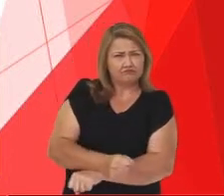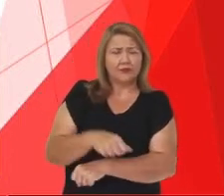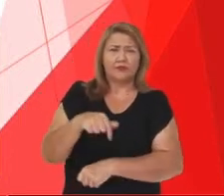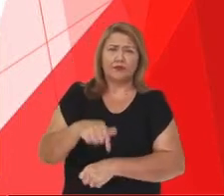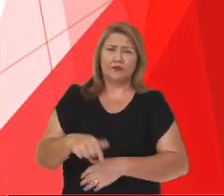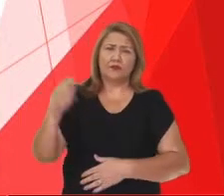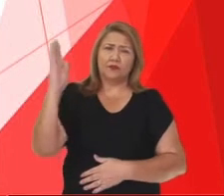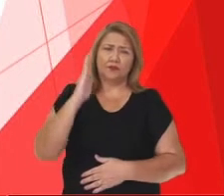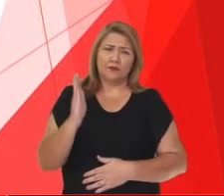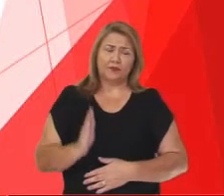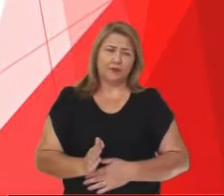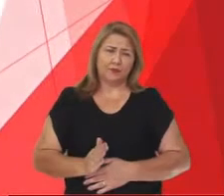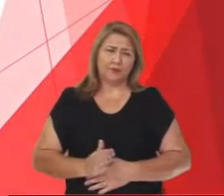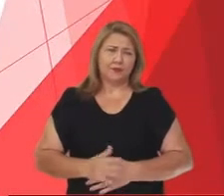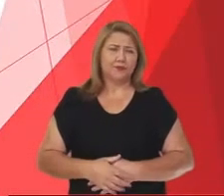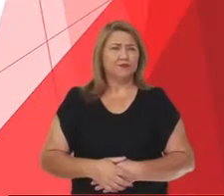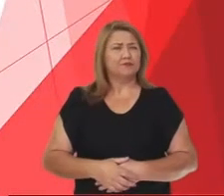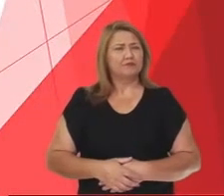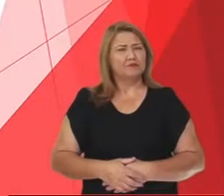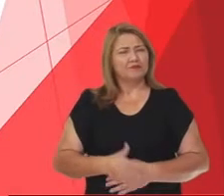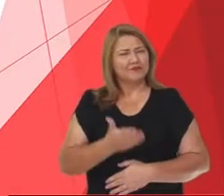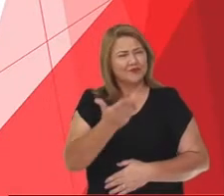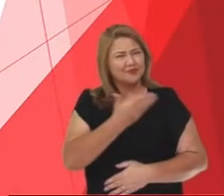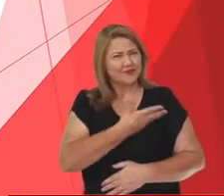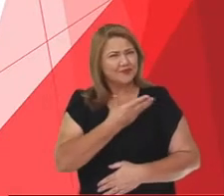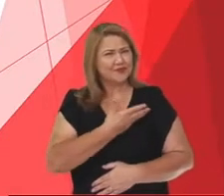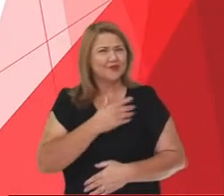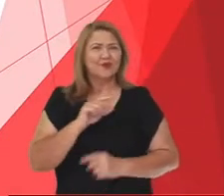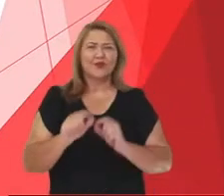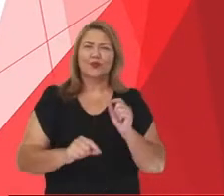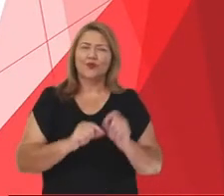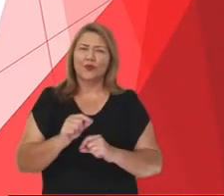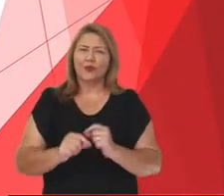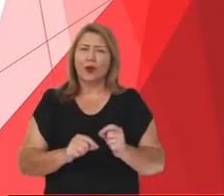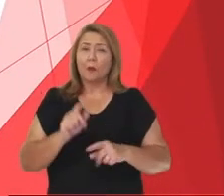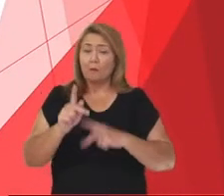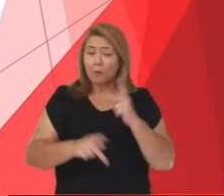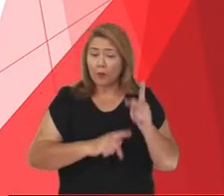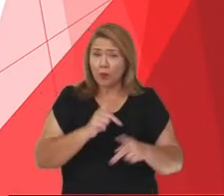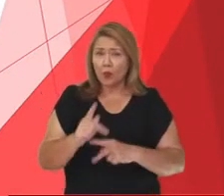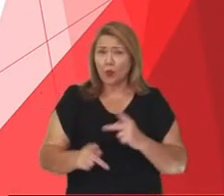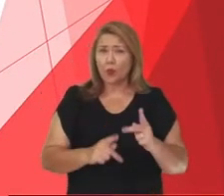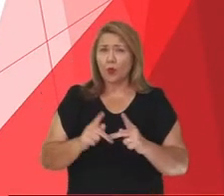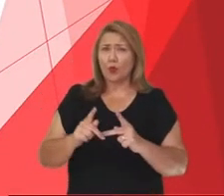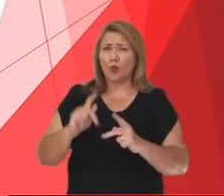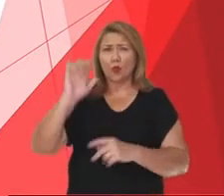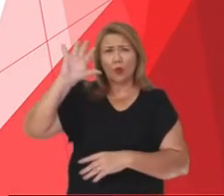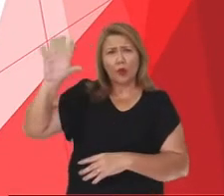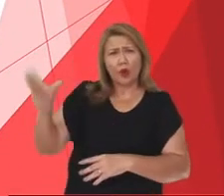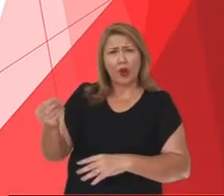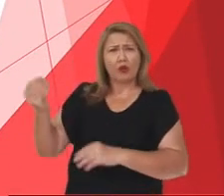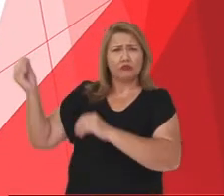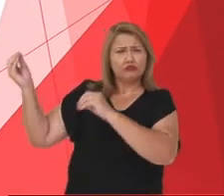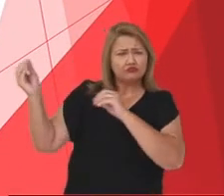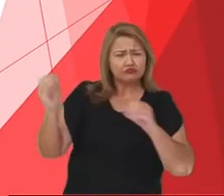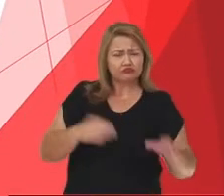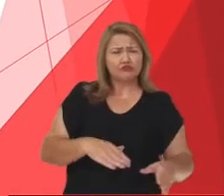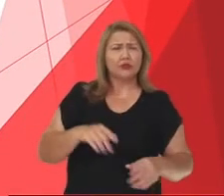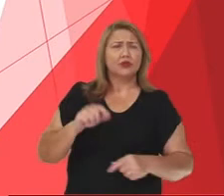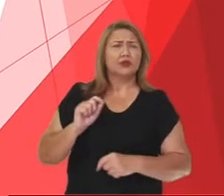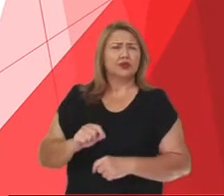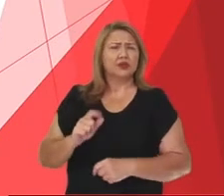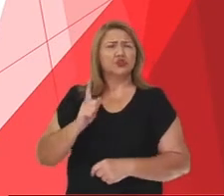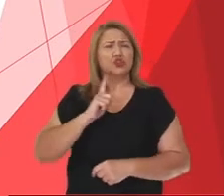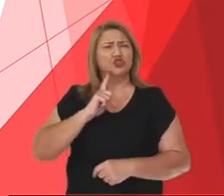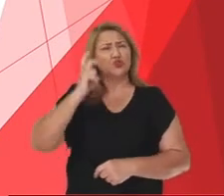no nosso país. Amigão, esses povos africanos que vieram para o nosso país, ainda que